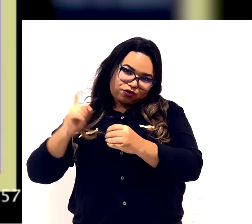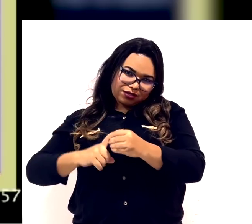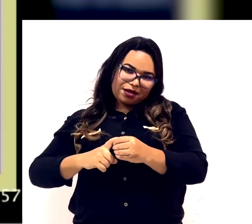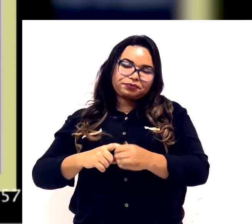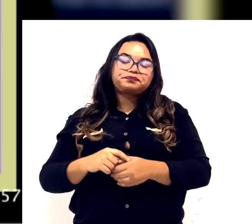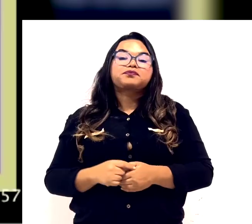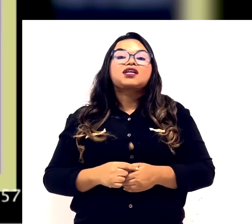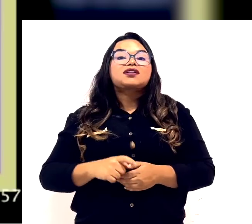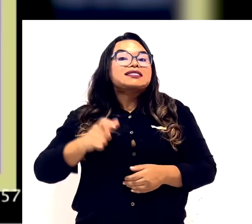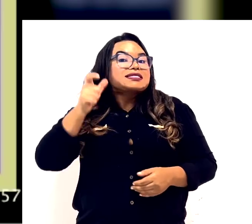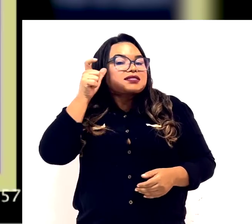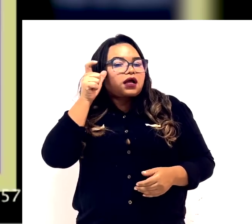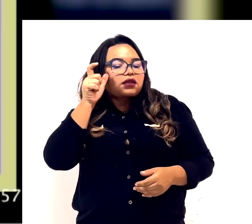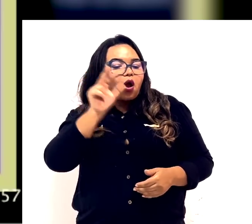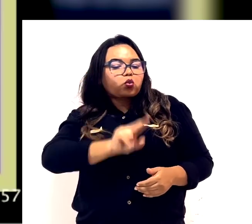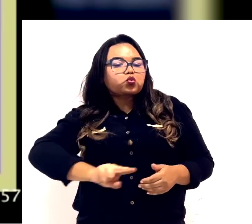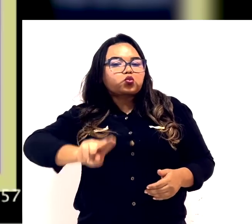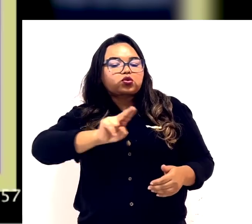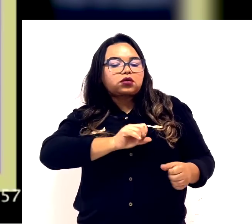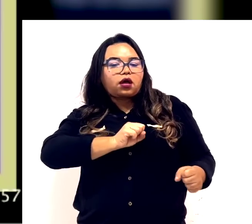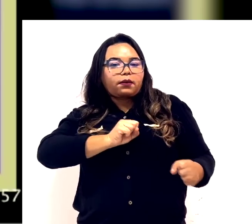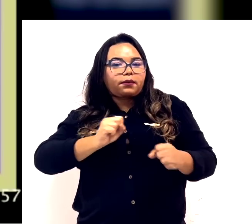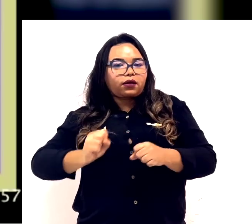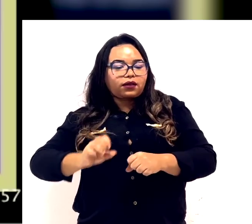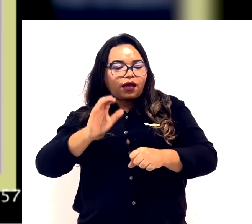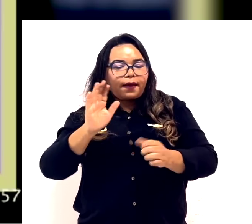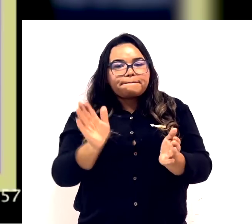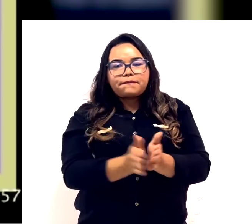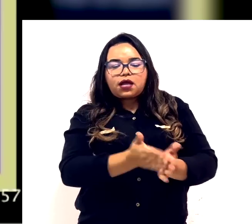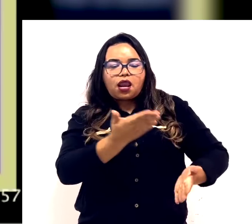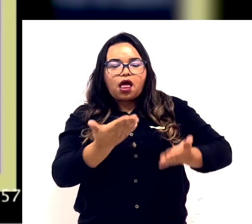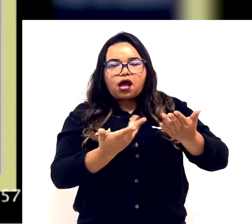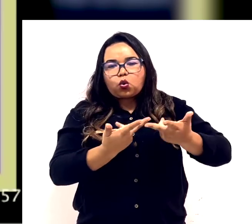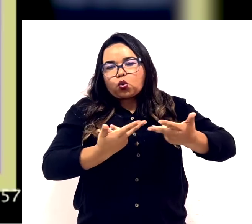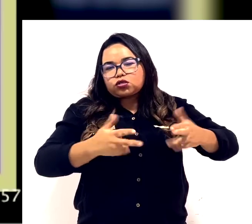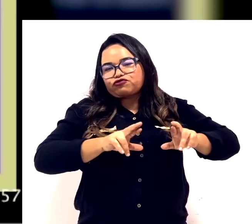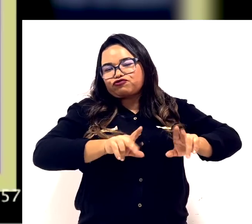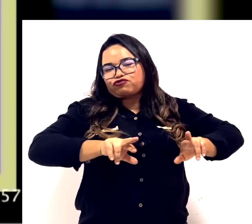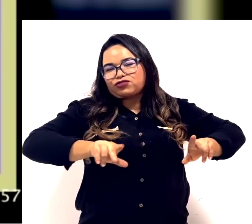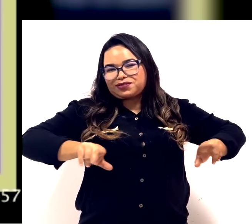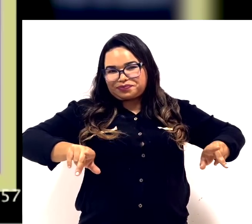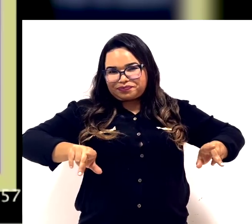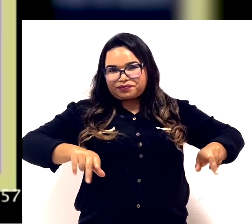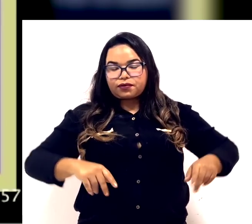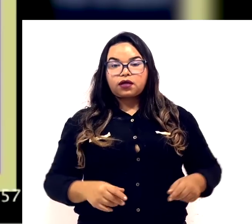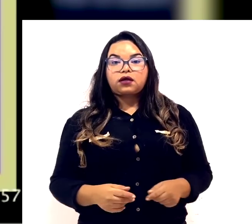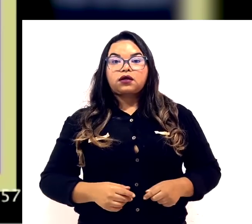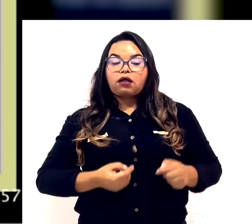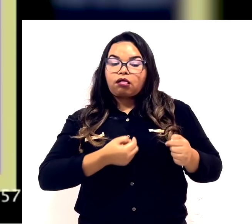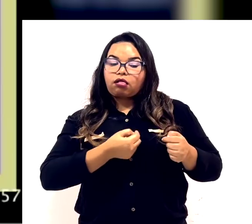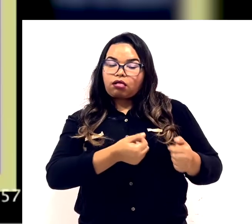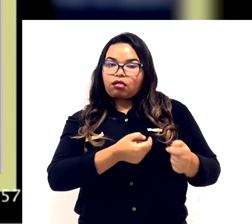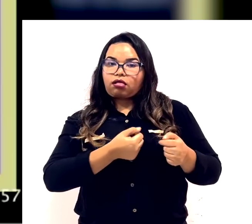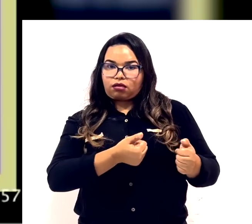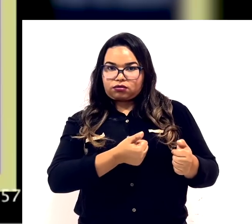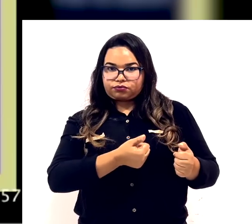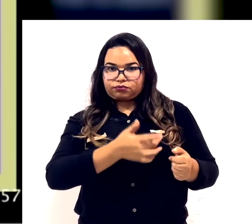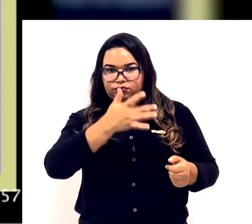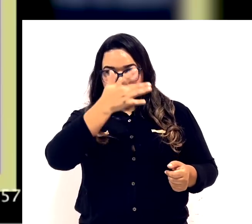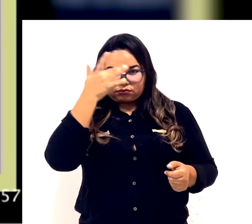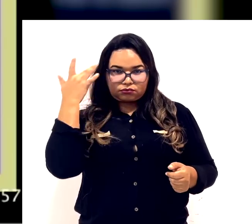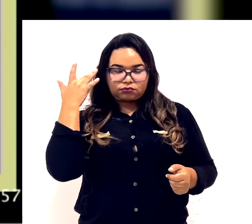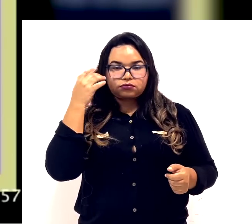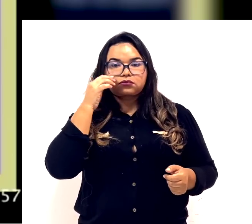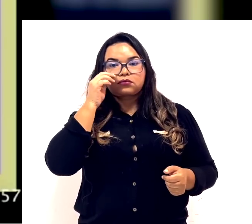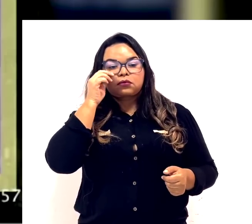uma história interessante, com todo o engano da injustiça para aqueles que perecem, porque não receberam o amor da verdade